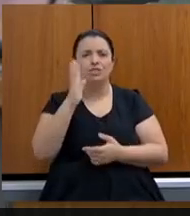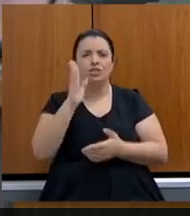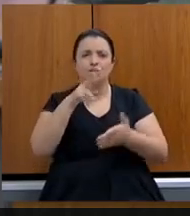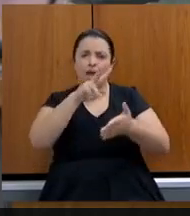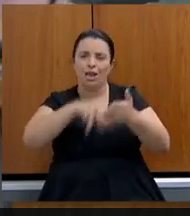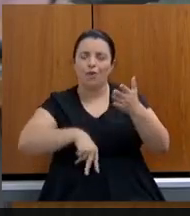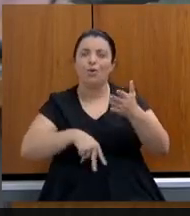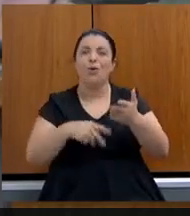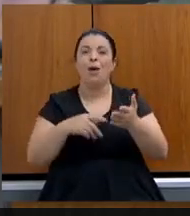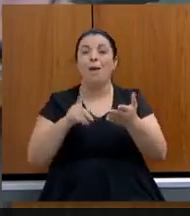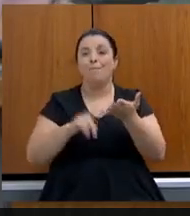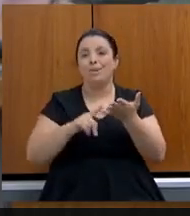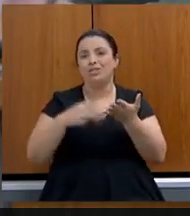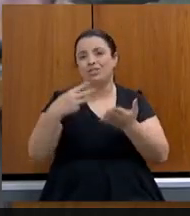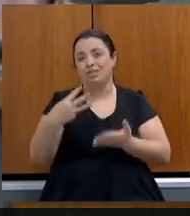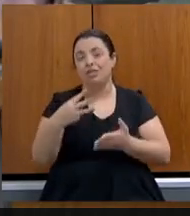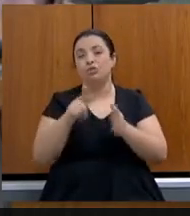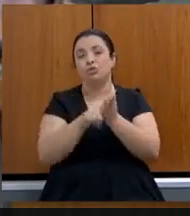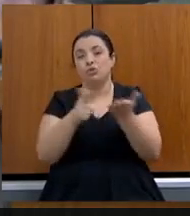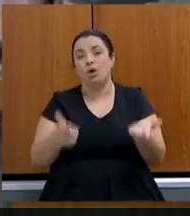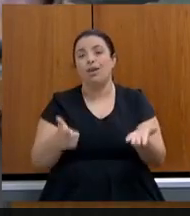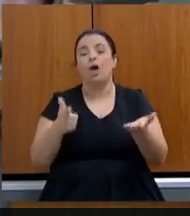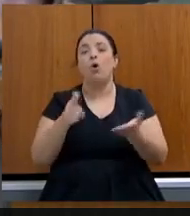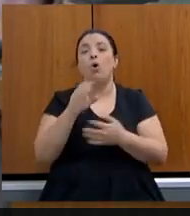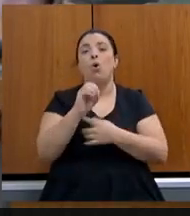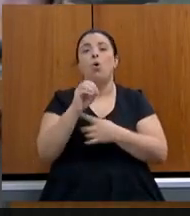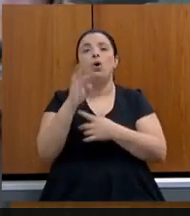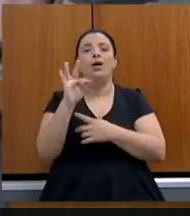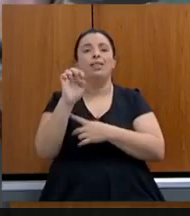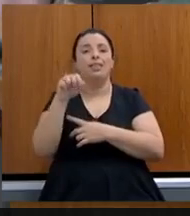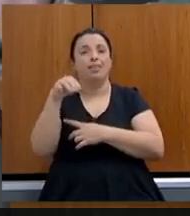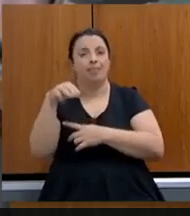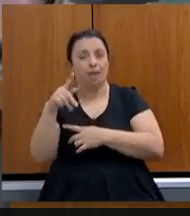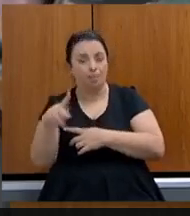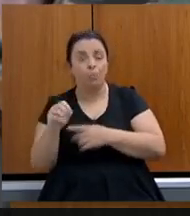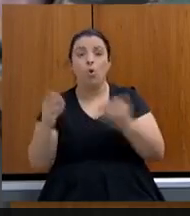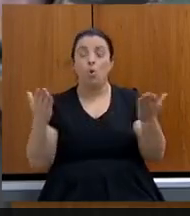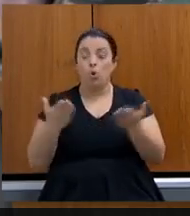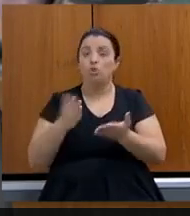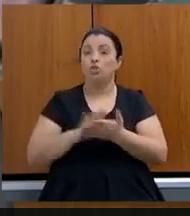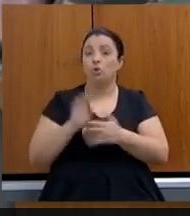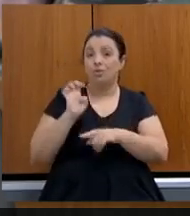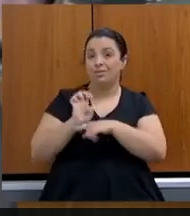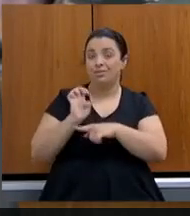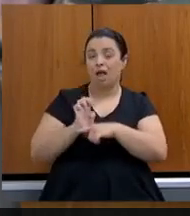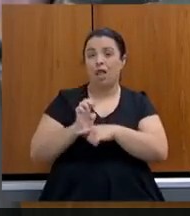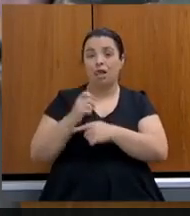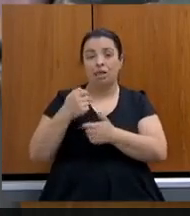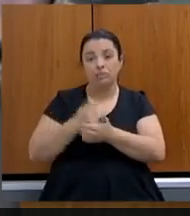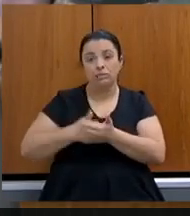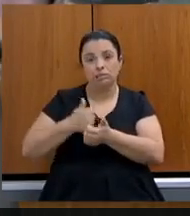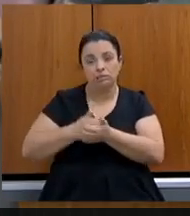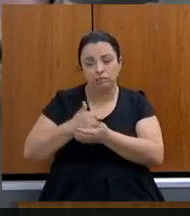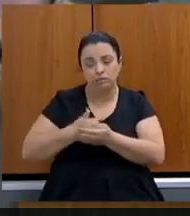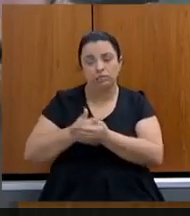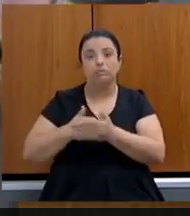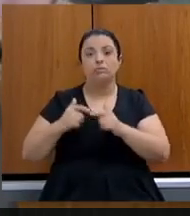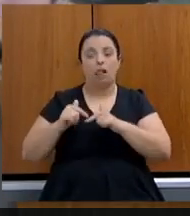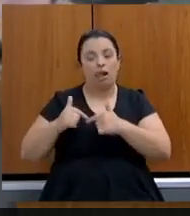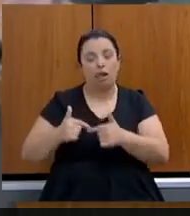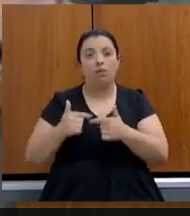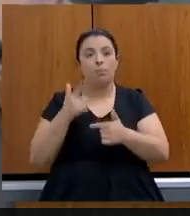3 do jornal o tempo hoje em que diz né que o Estado está numa luta muito grande de conseguir fazer regularidade do